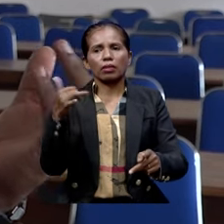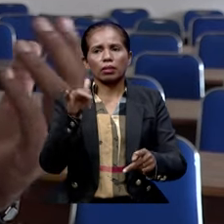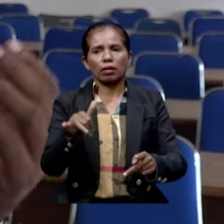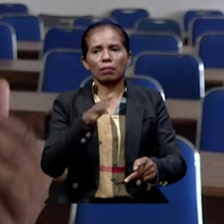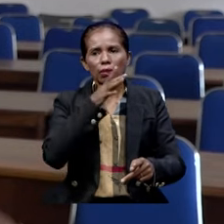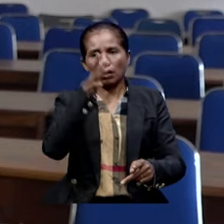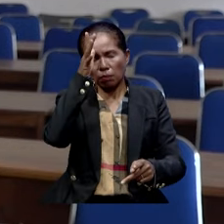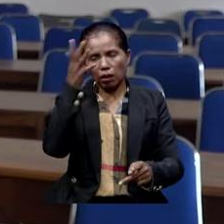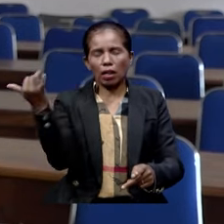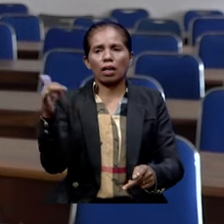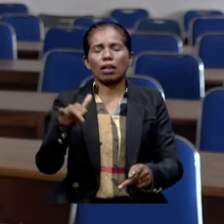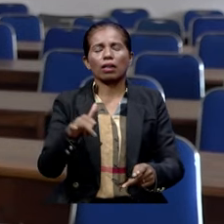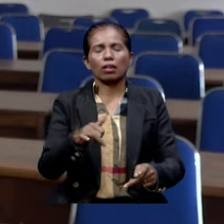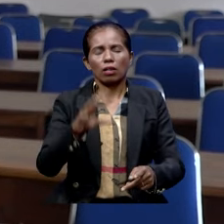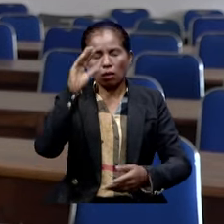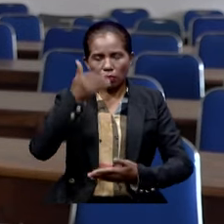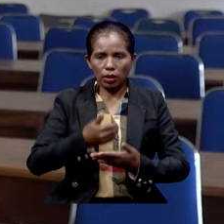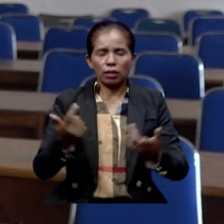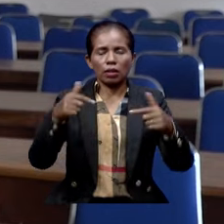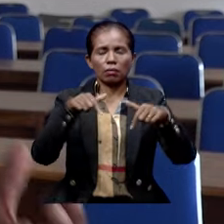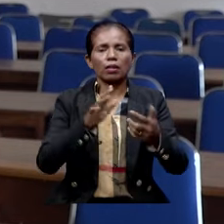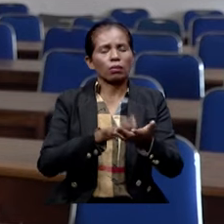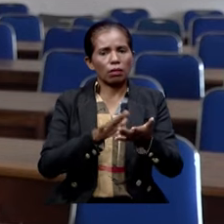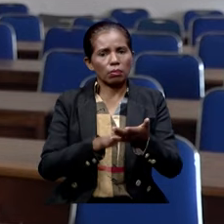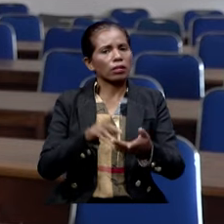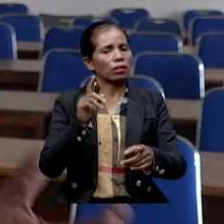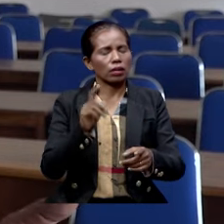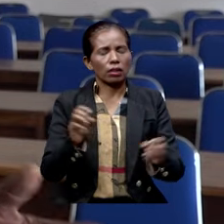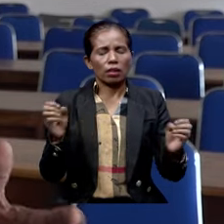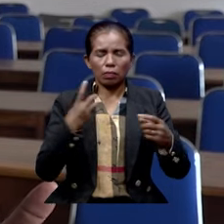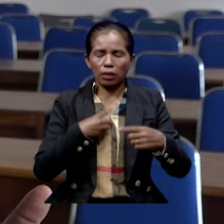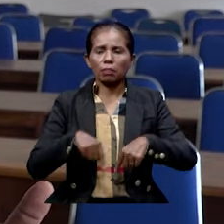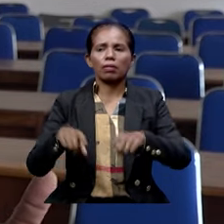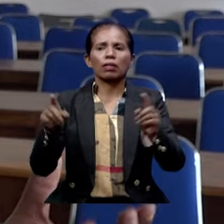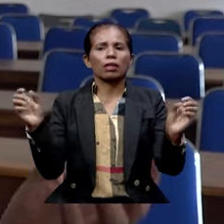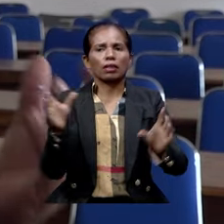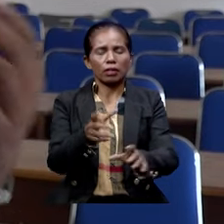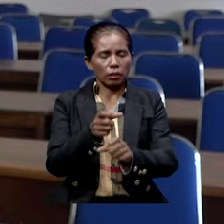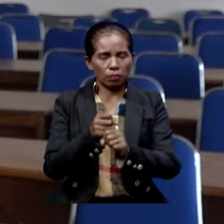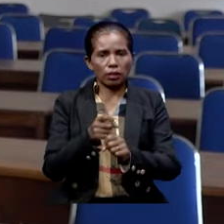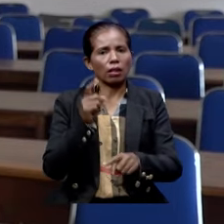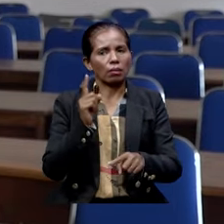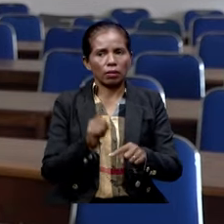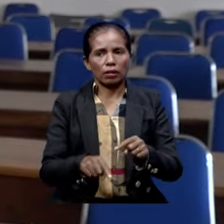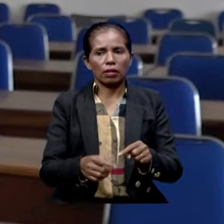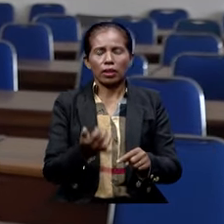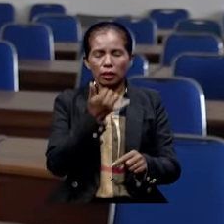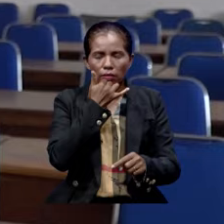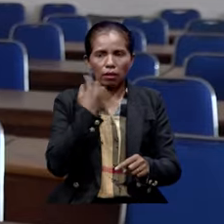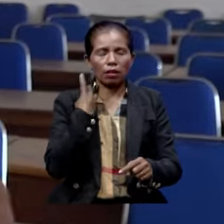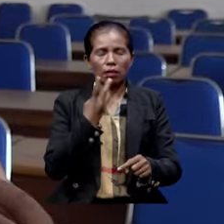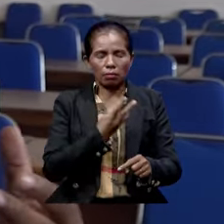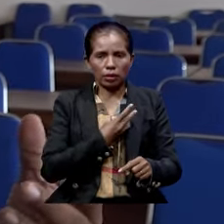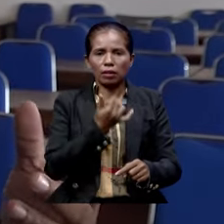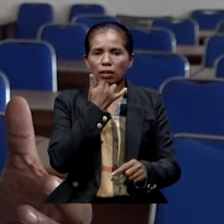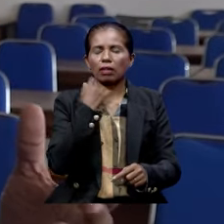nama será cara que tu não é, será muita tola como está vele. Por si, a minha ruca fila lá cima, salane, a minha culpa na fatia